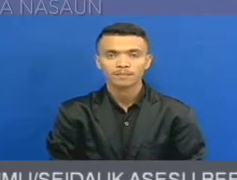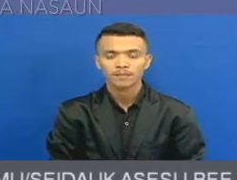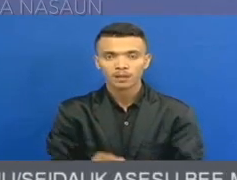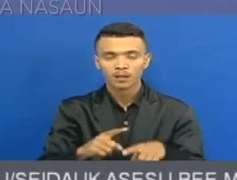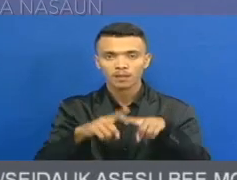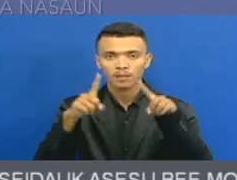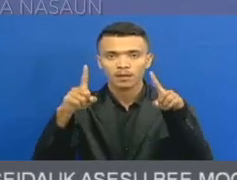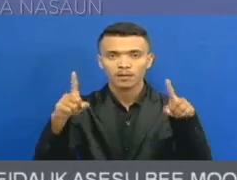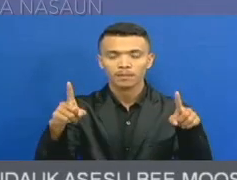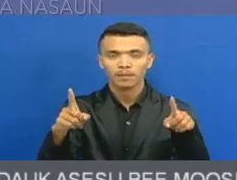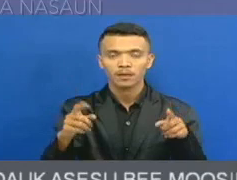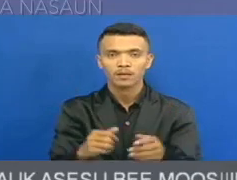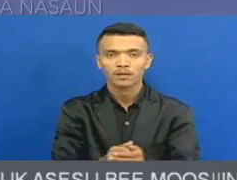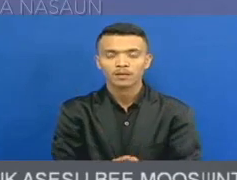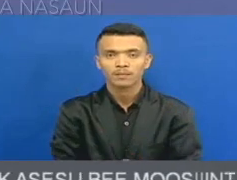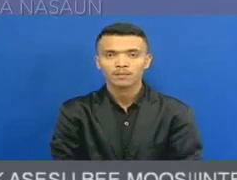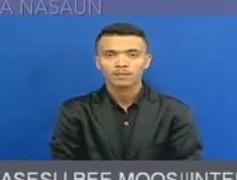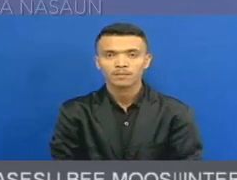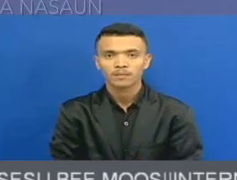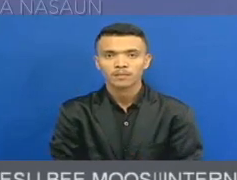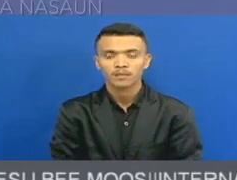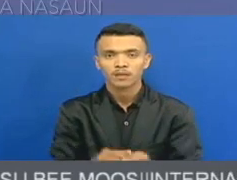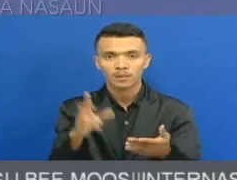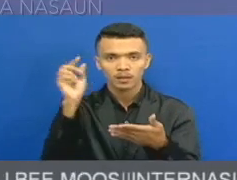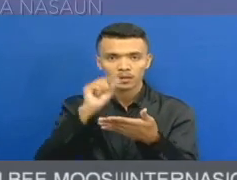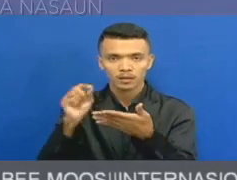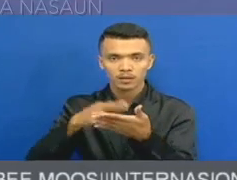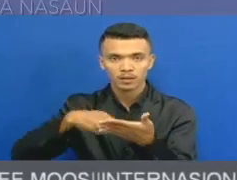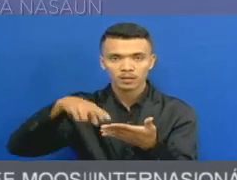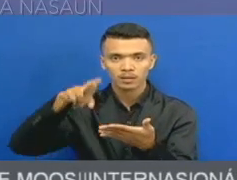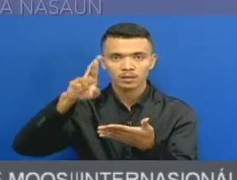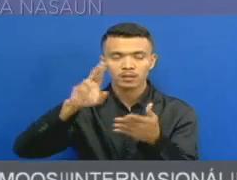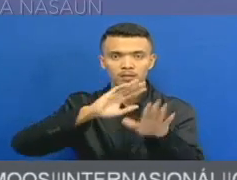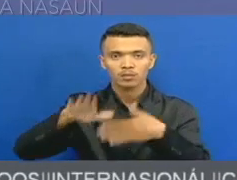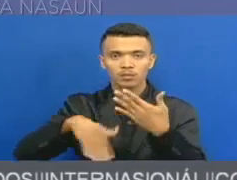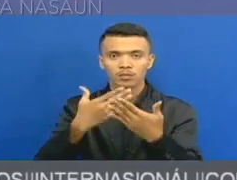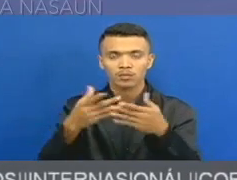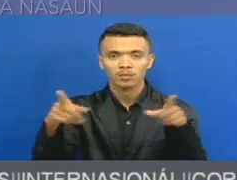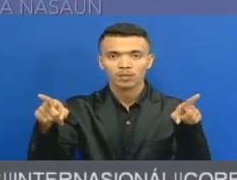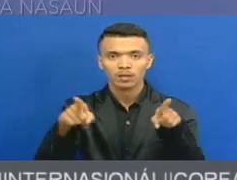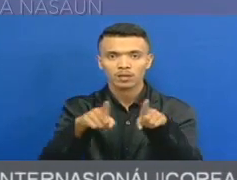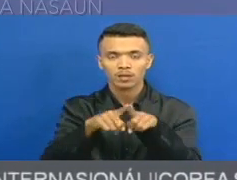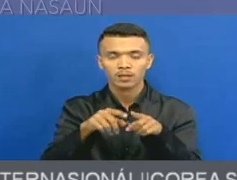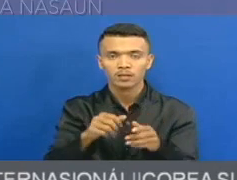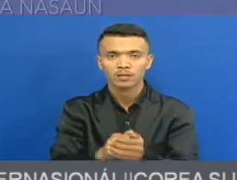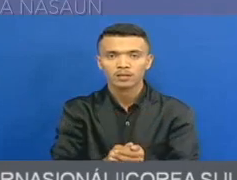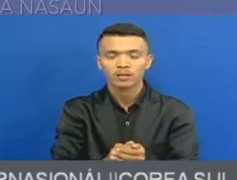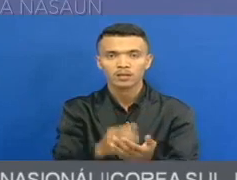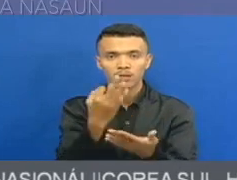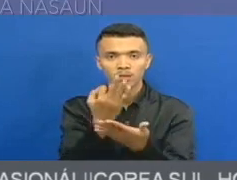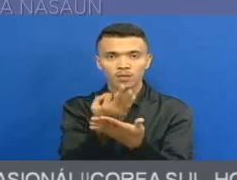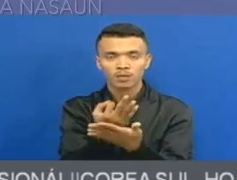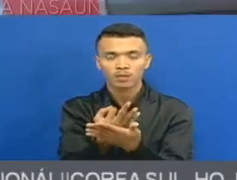Mas vê a condição se a nevema aerodíria tem que preencher o tu. Anessam provas e a capacidade financeira